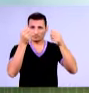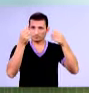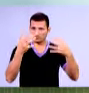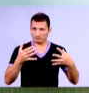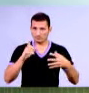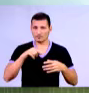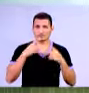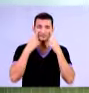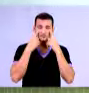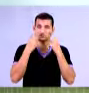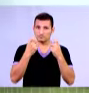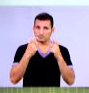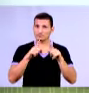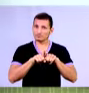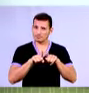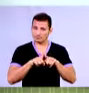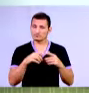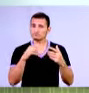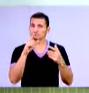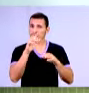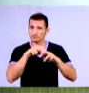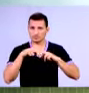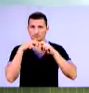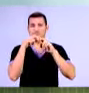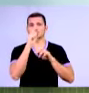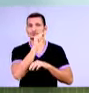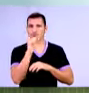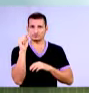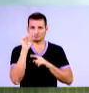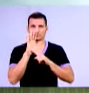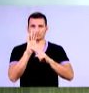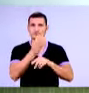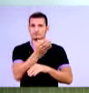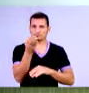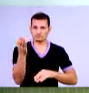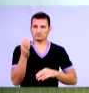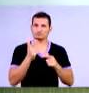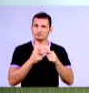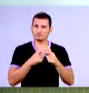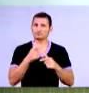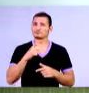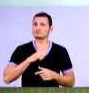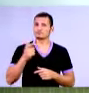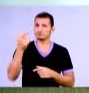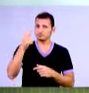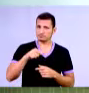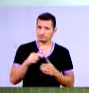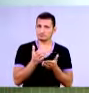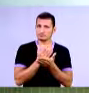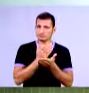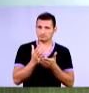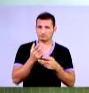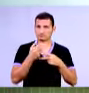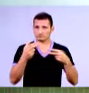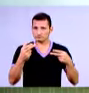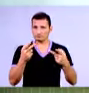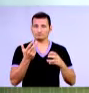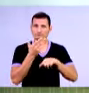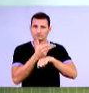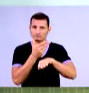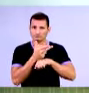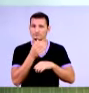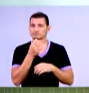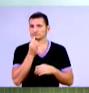muito interessante também, por isso que nós escolhemos trazer para vocês, porque traz novamente, né, alguns dos elementos de multimídia, como